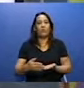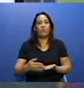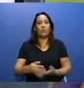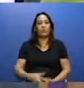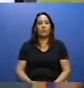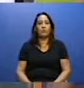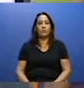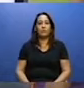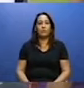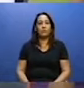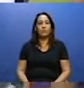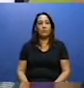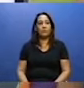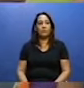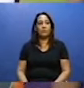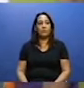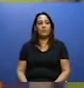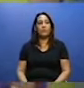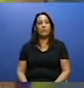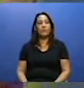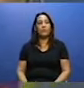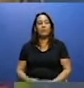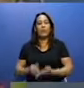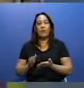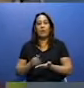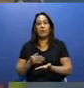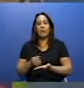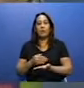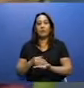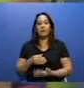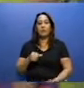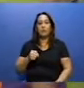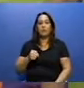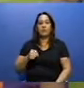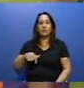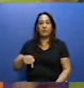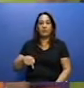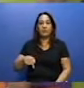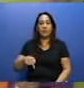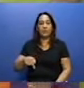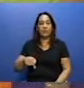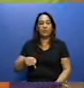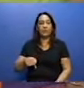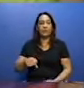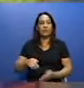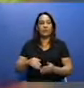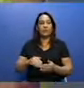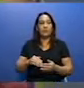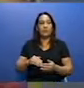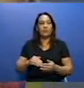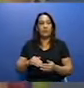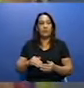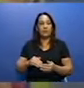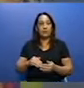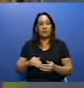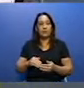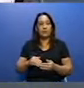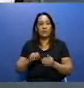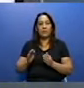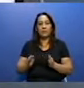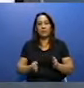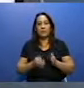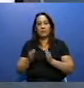Continuando. Olha só. Sequência crescente também. Só que essa tá um pouquinho diferente. Olha